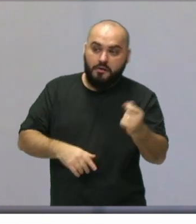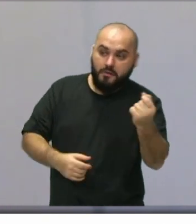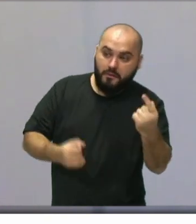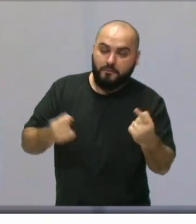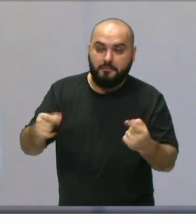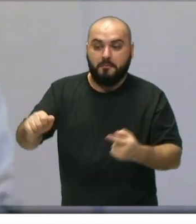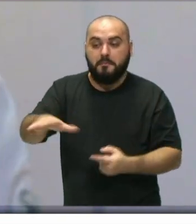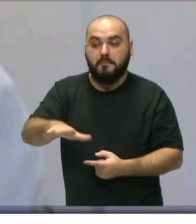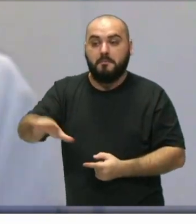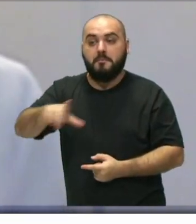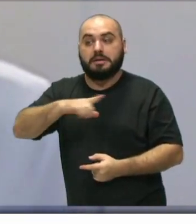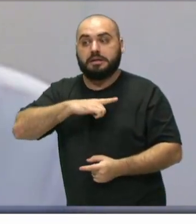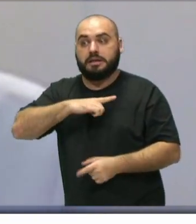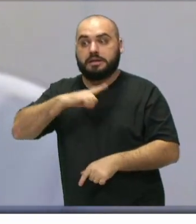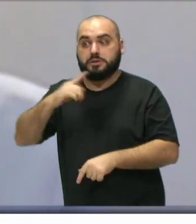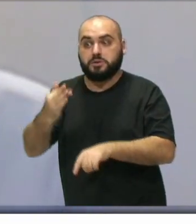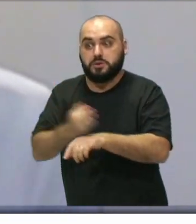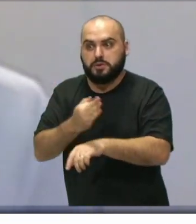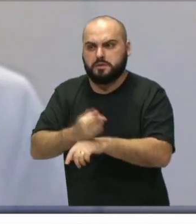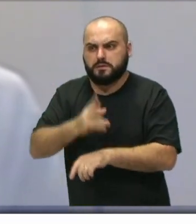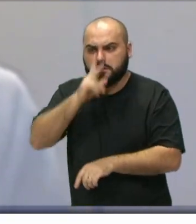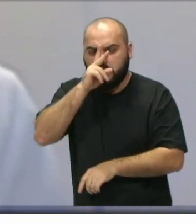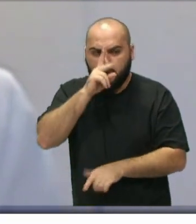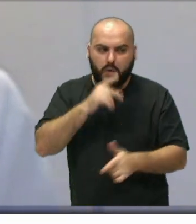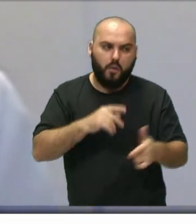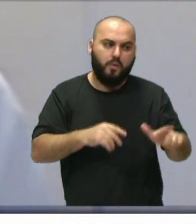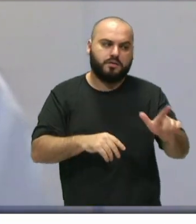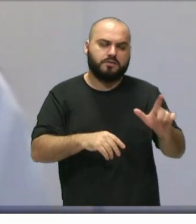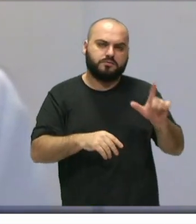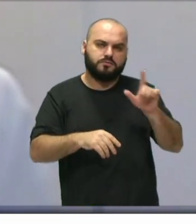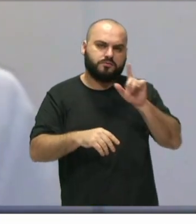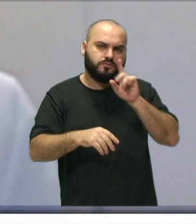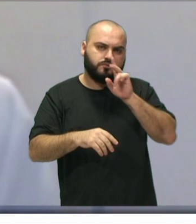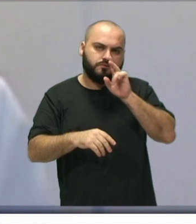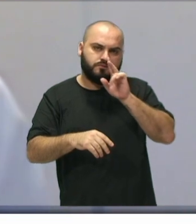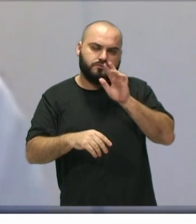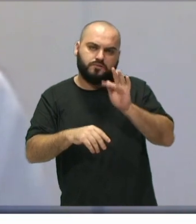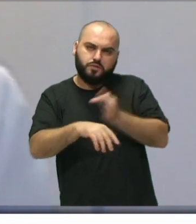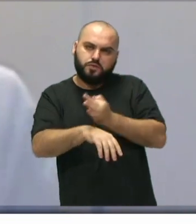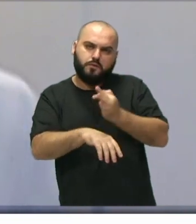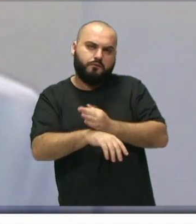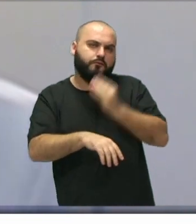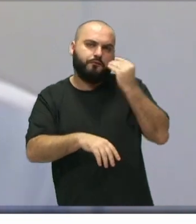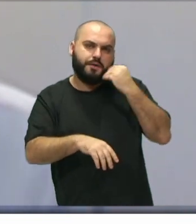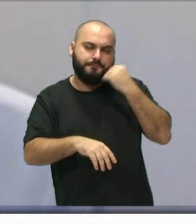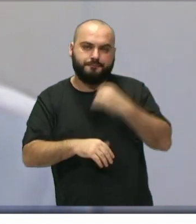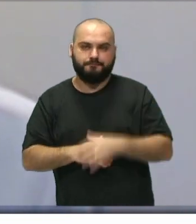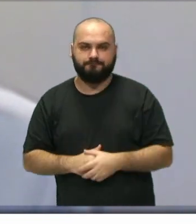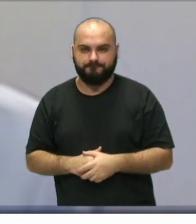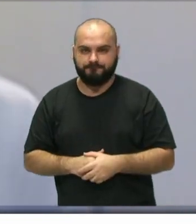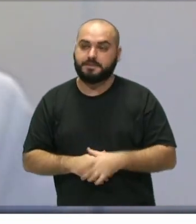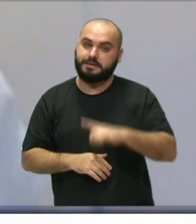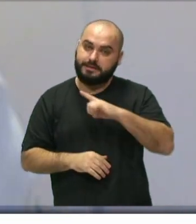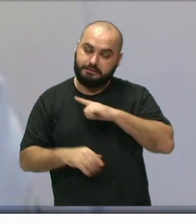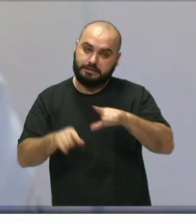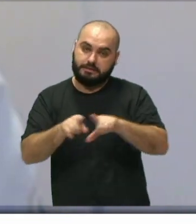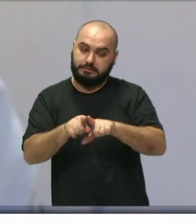dor. E esta dor, ela vem seguida de